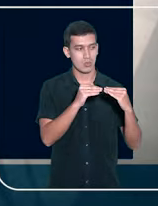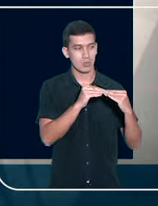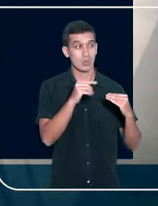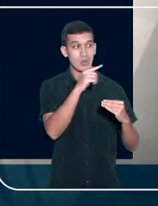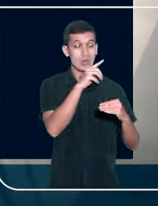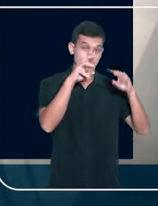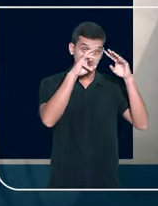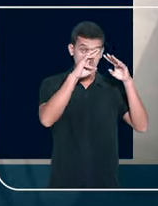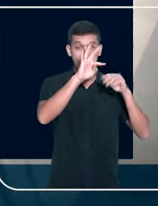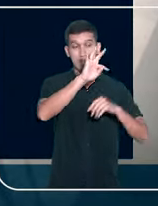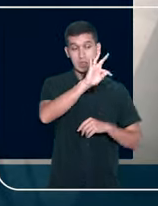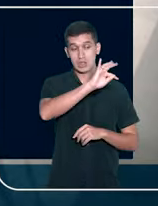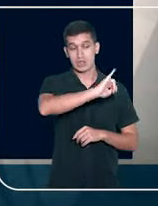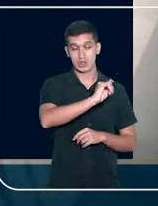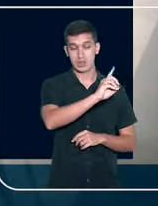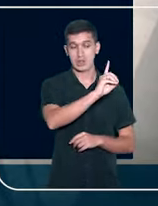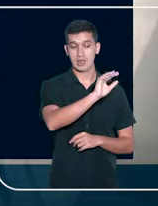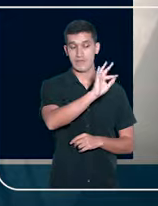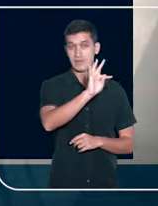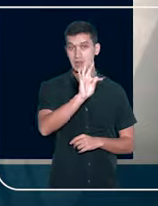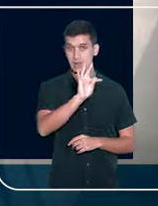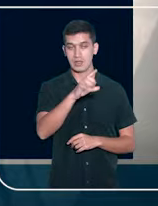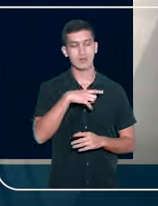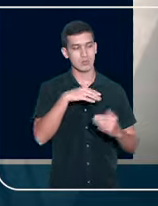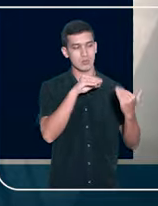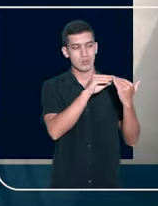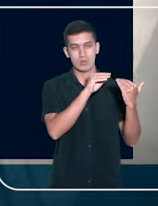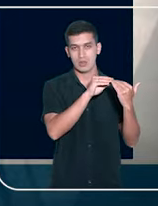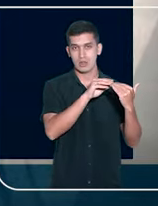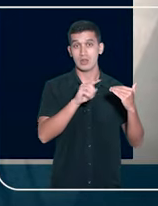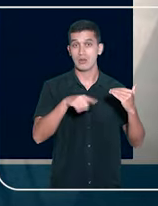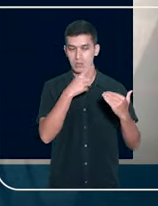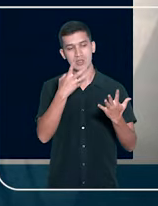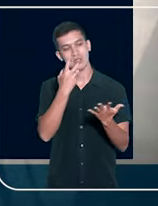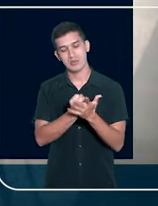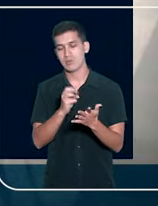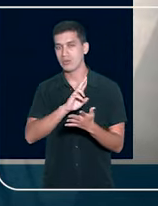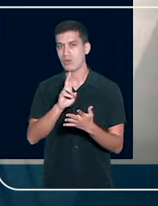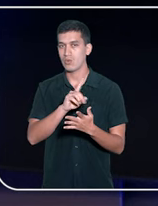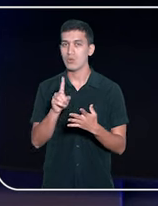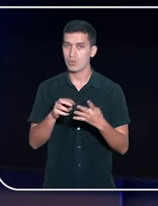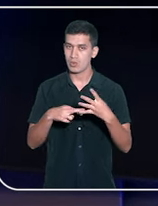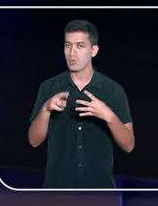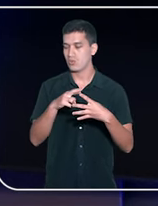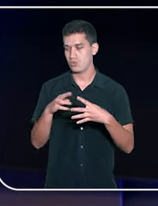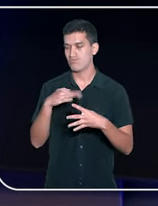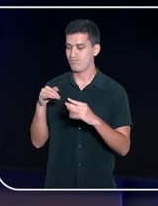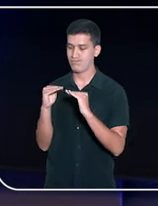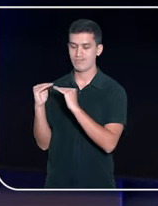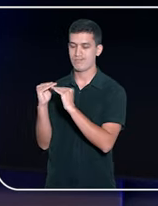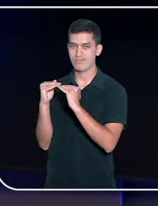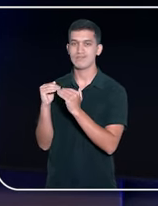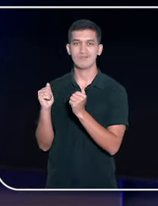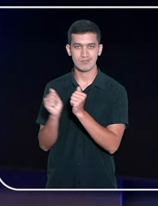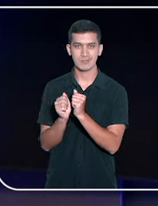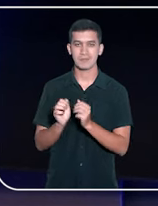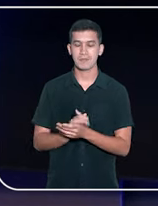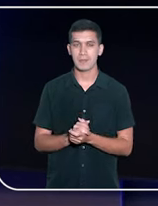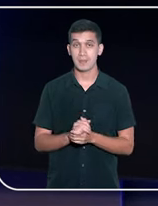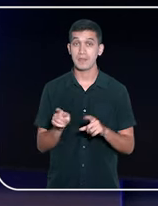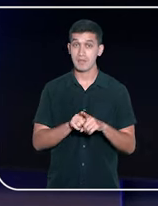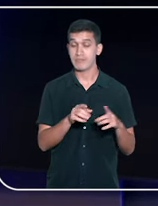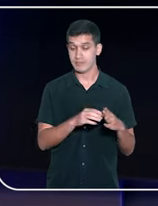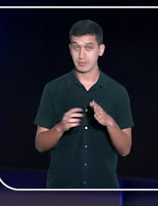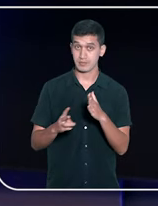do TJ dftt e ao negar provimento ao recurso teve o voto seguido pelo colegiado e a terceira turma reafirmou o